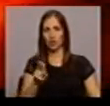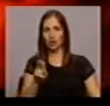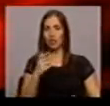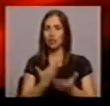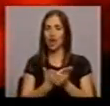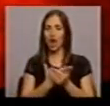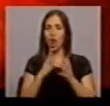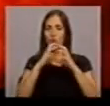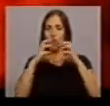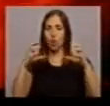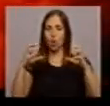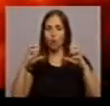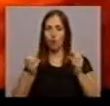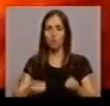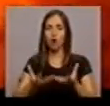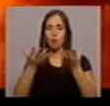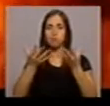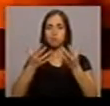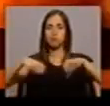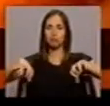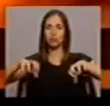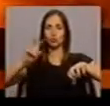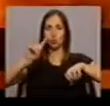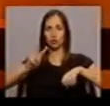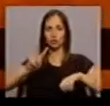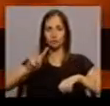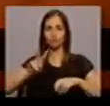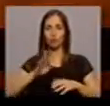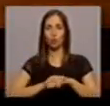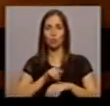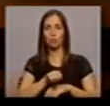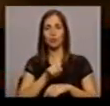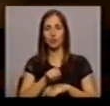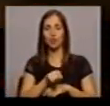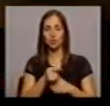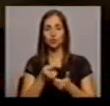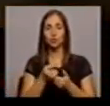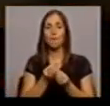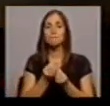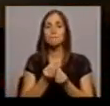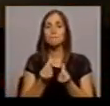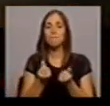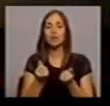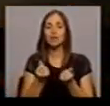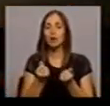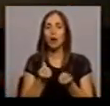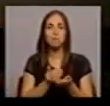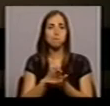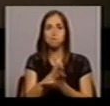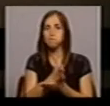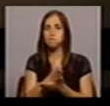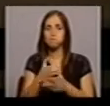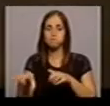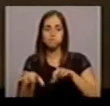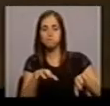nuvem que deu origem aos planetas em duas. E, portanto, impede, no fundo, o trânsito de material ao longo de toda a nébula que deu origem